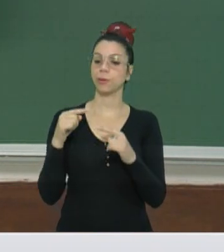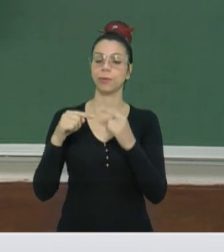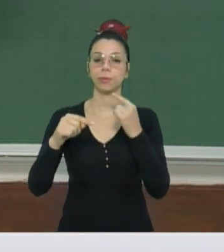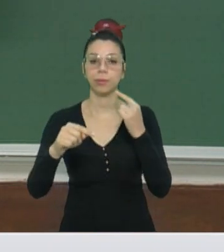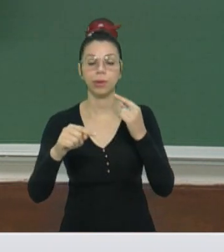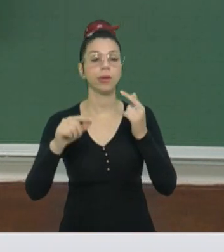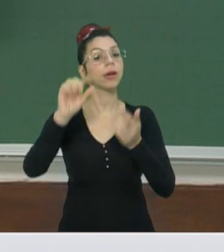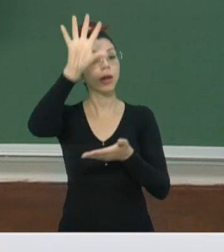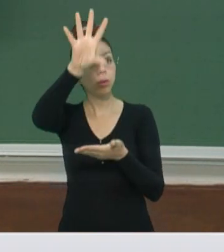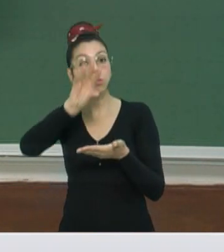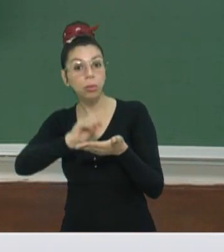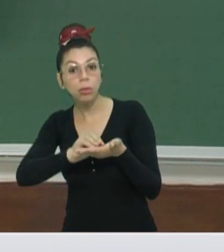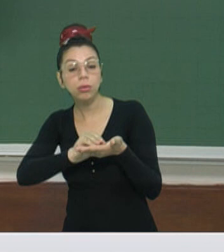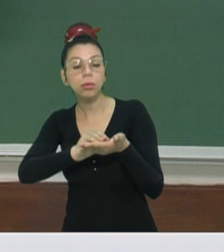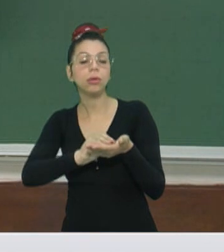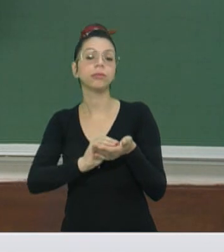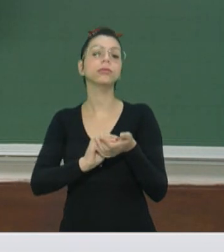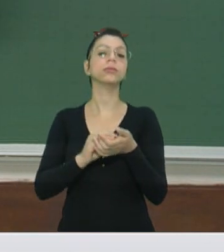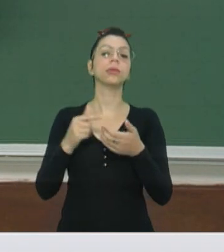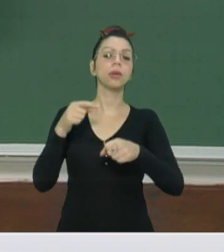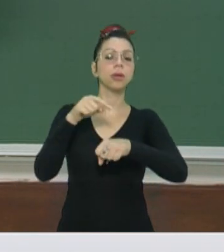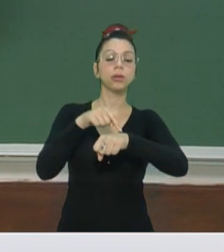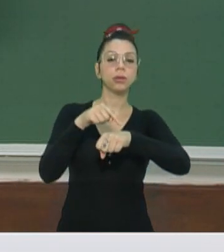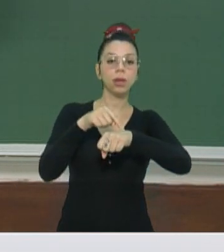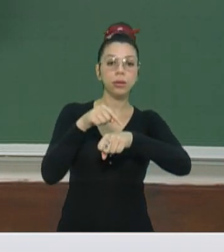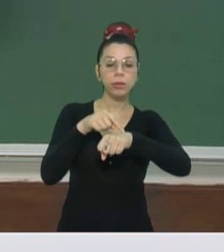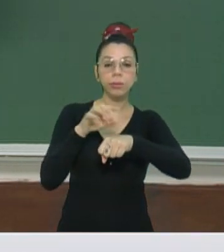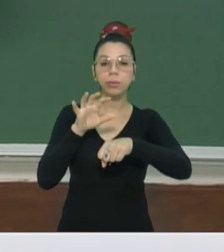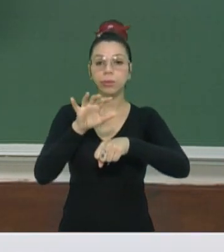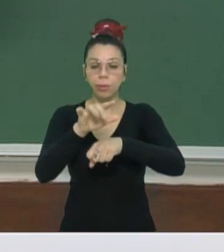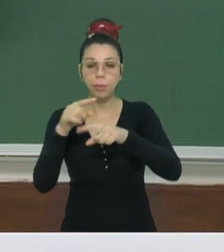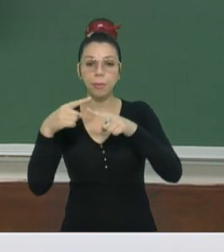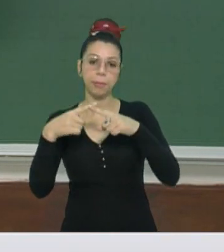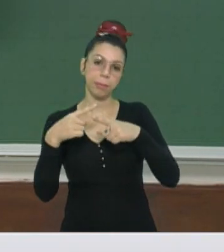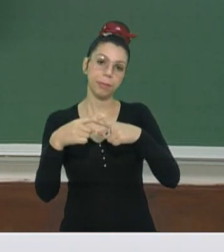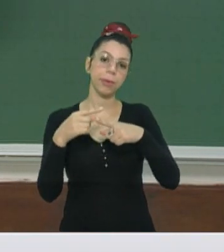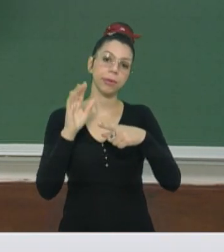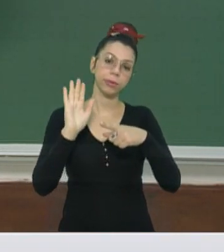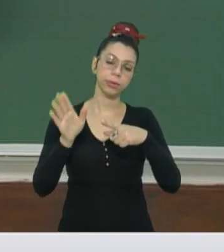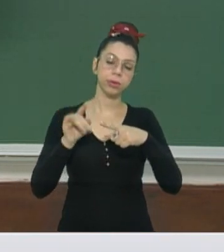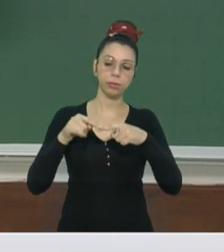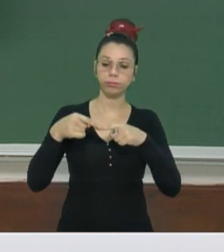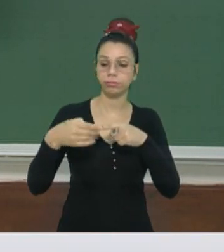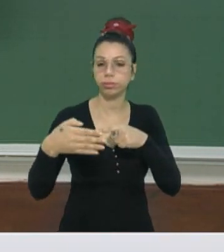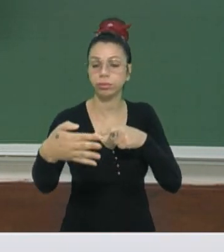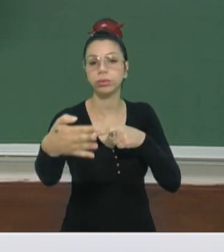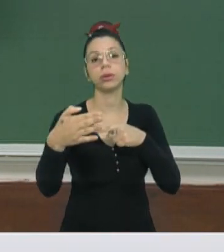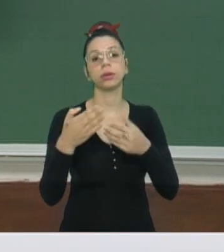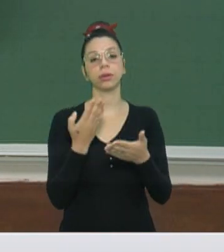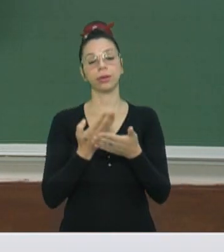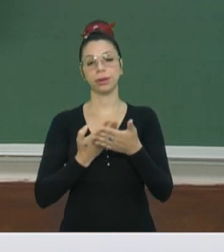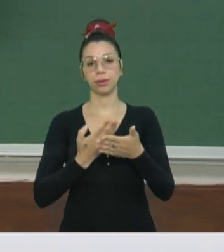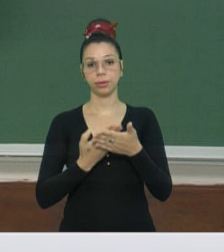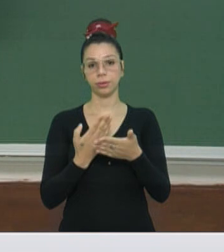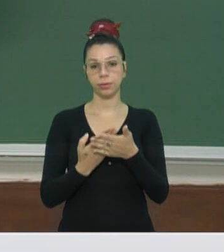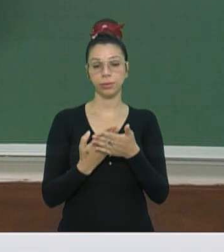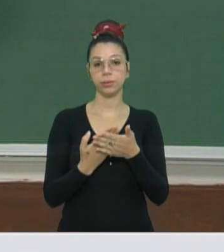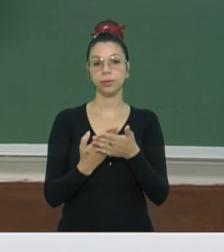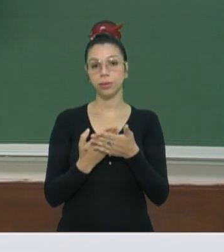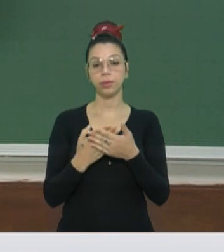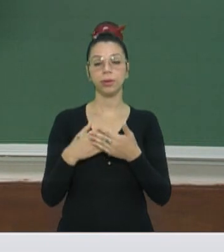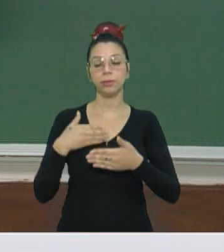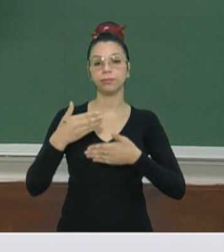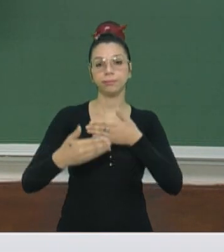caderno, anota aí. Eu não vou dar tempo para você fazer isso, porque isso você vai fazendo ao longo da nossa aula, à medida